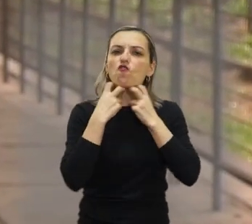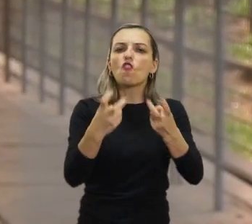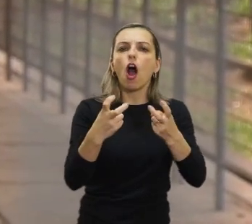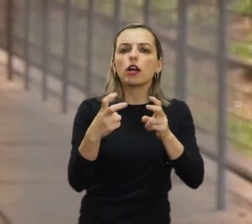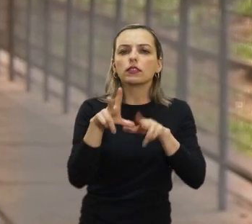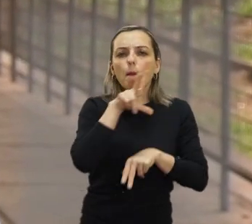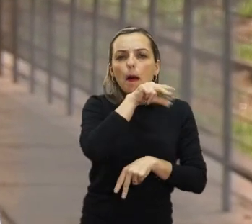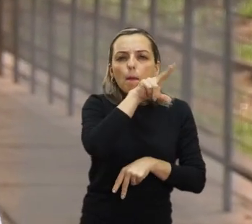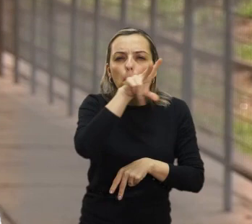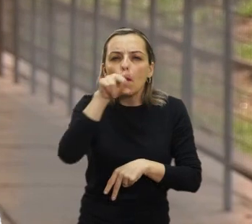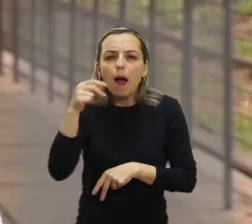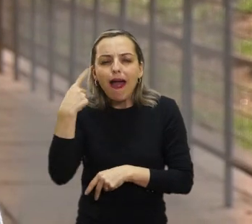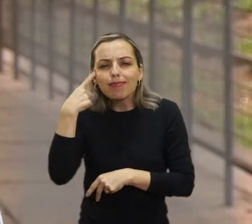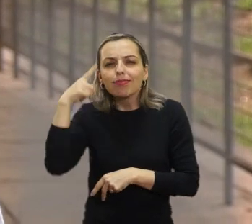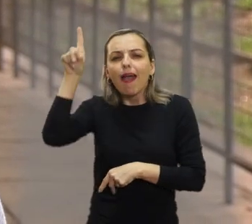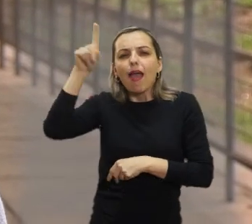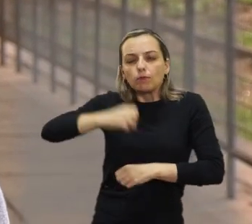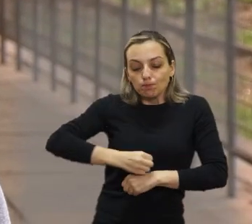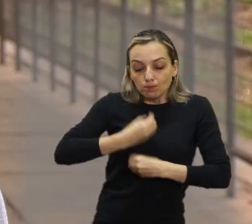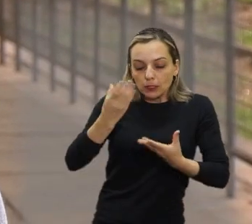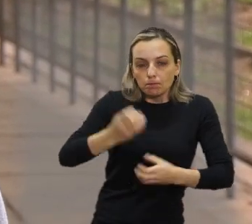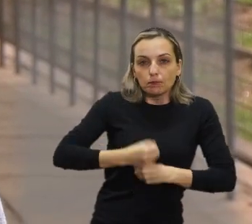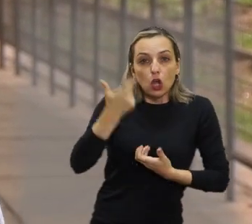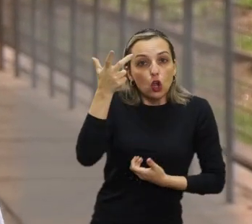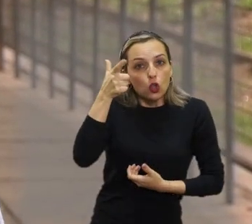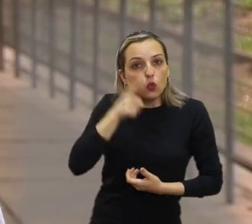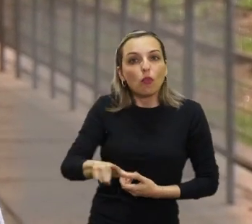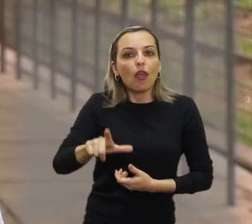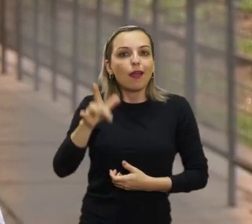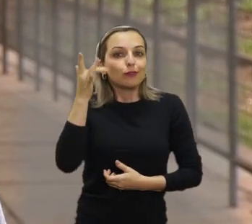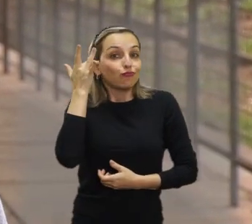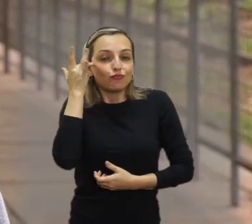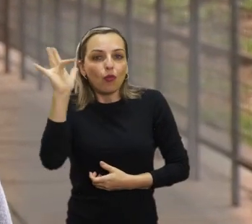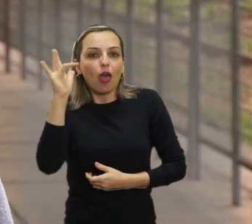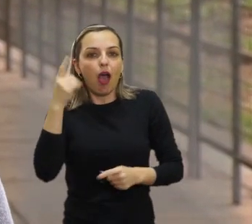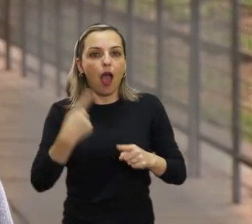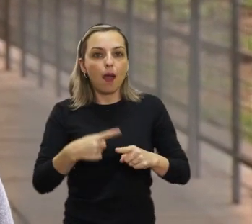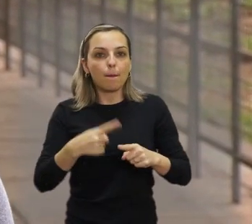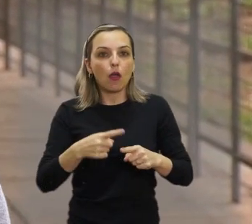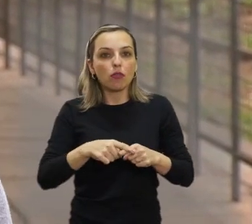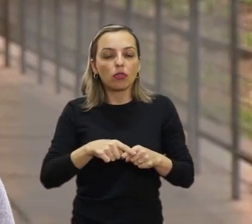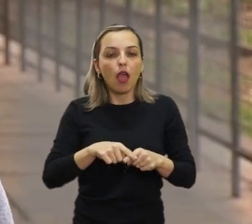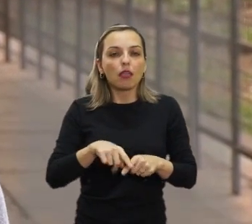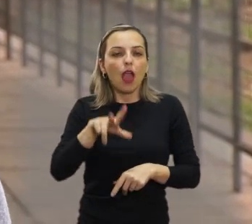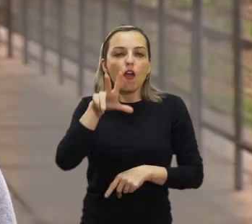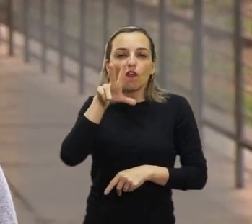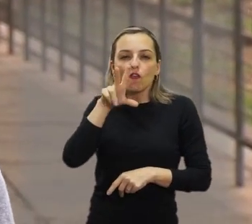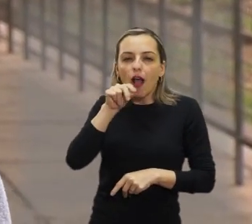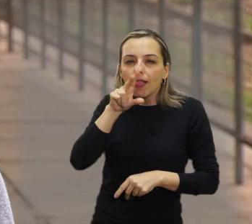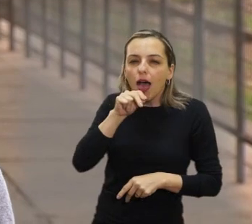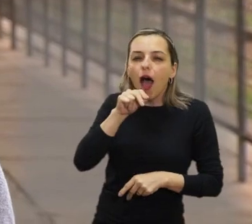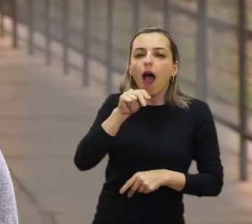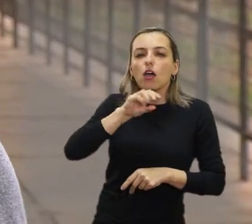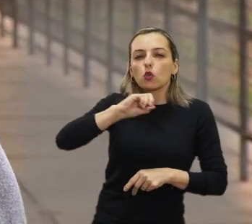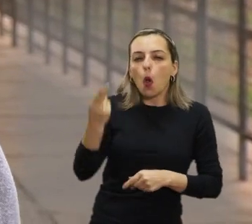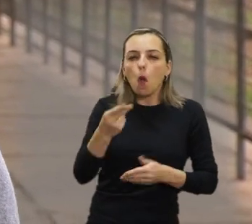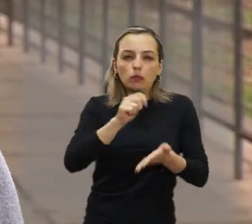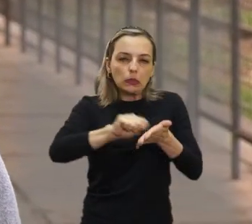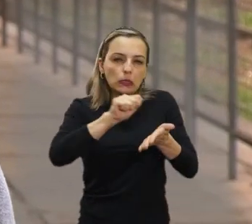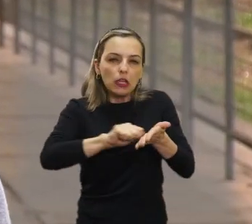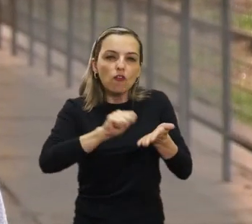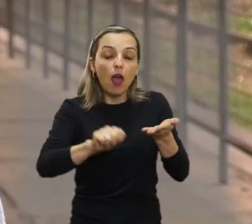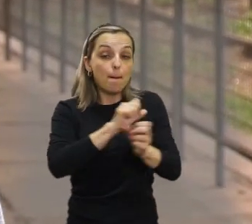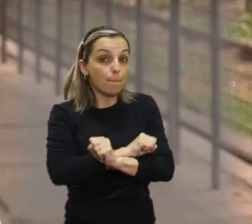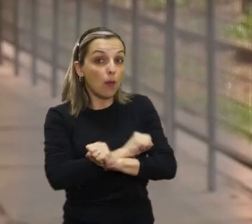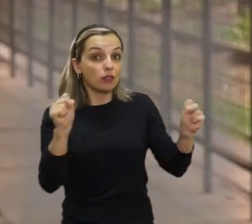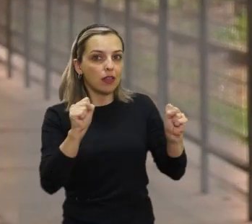consegui expressar tudo que eu penso, né, mas muitas coisas que a gente não consegue expressar, às vezes, em palavras, em escritas, né, às vezes a arte ela consegue um